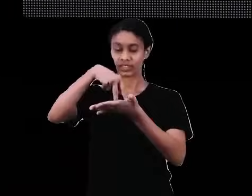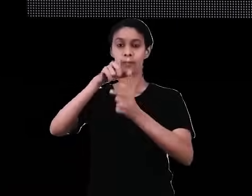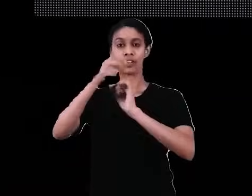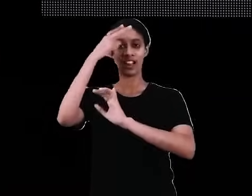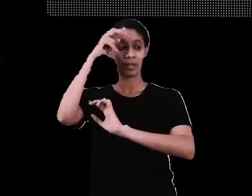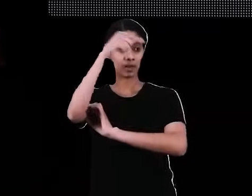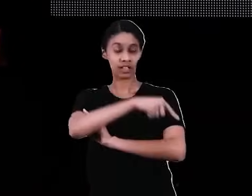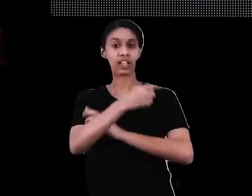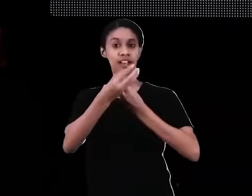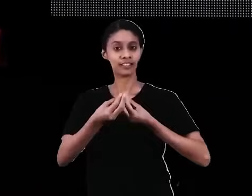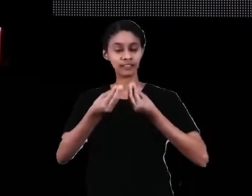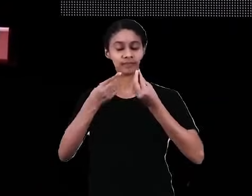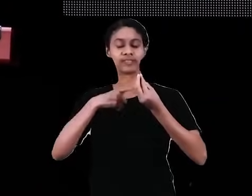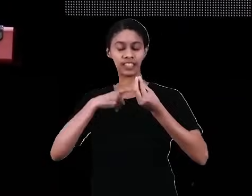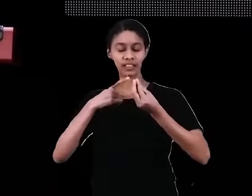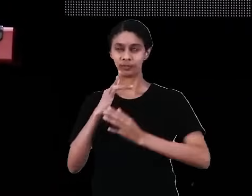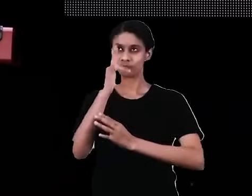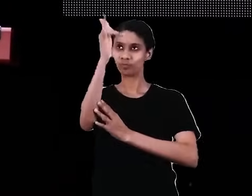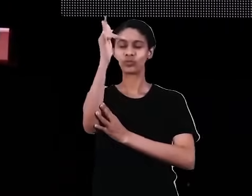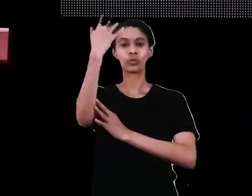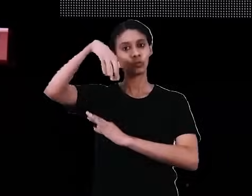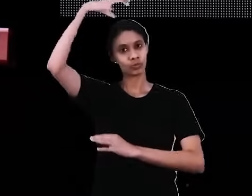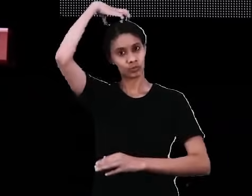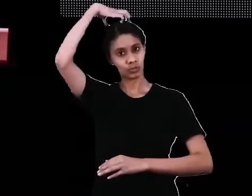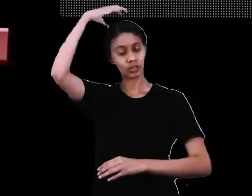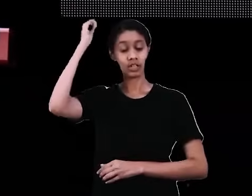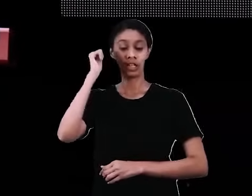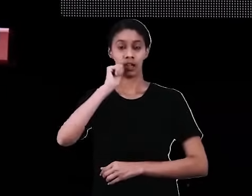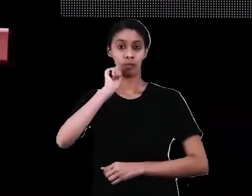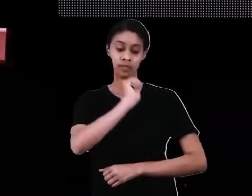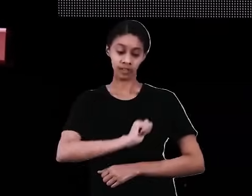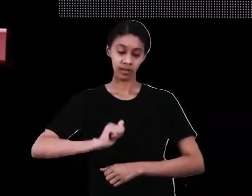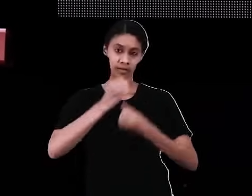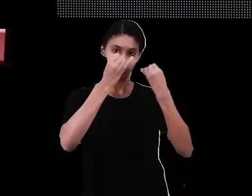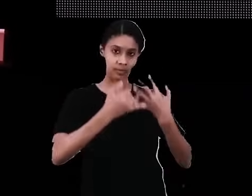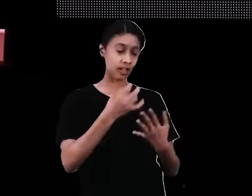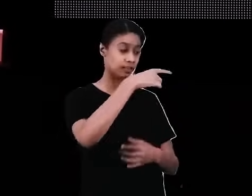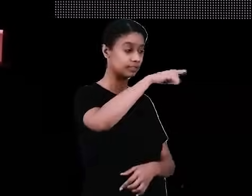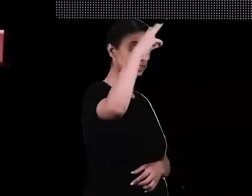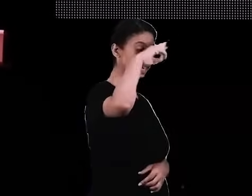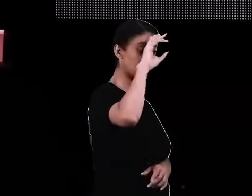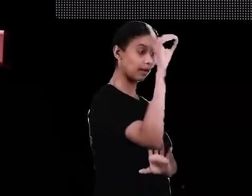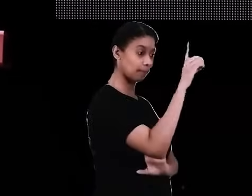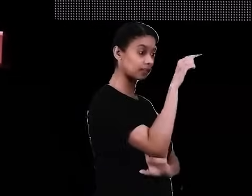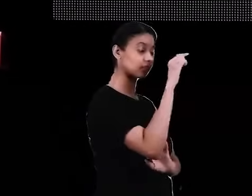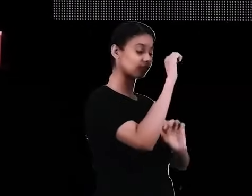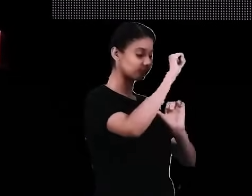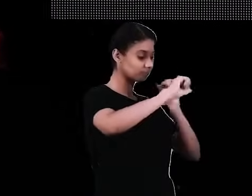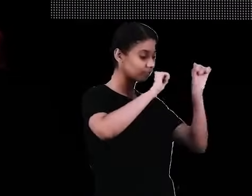ele ia herdar um trono. Abigail disse assim: Davi, se lembra, Davi, que tu vai ser